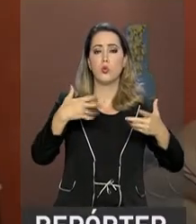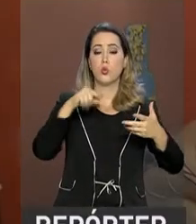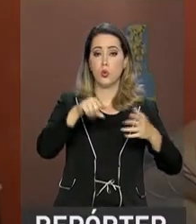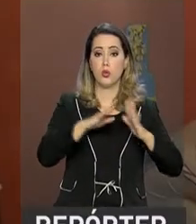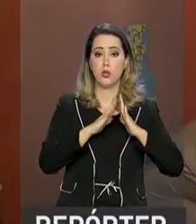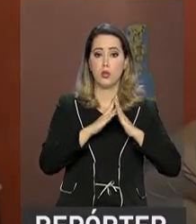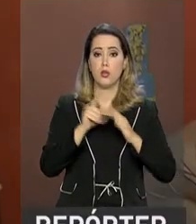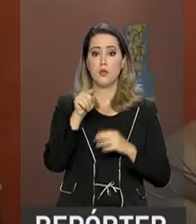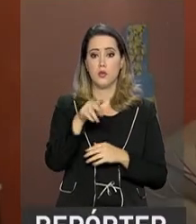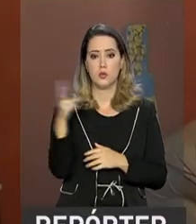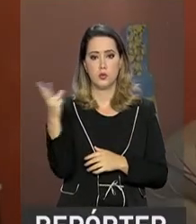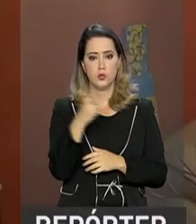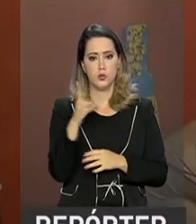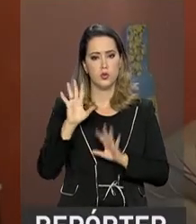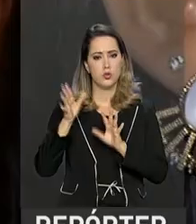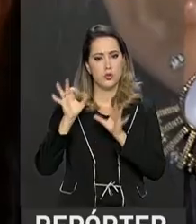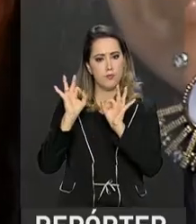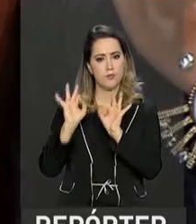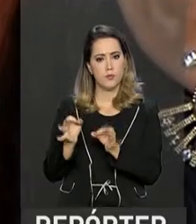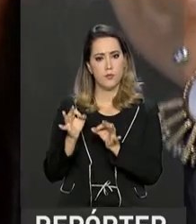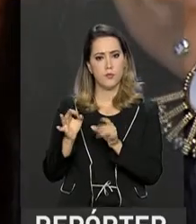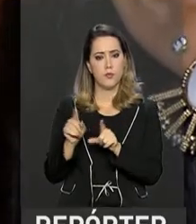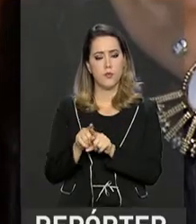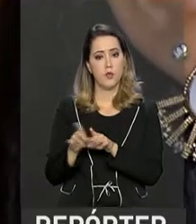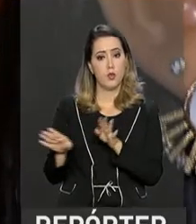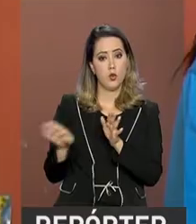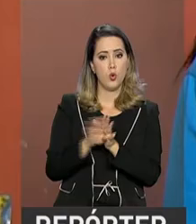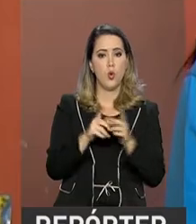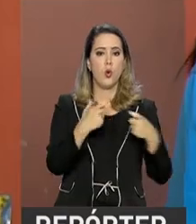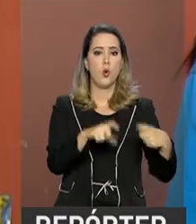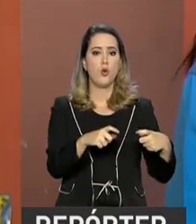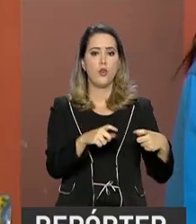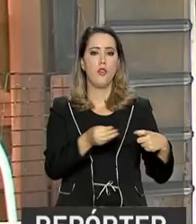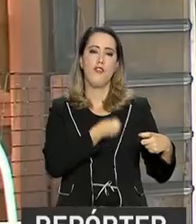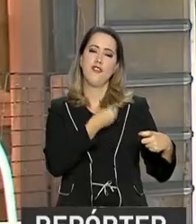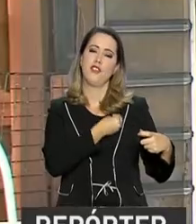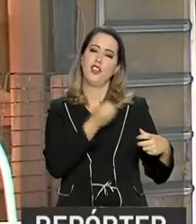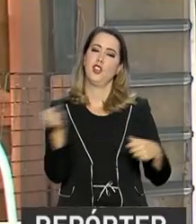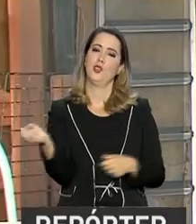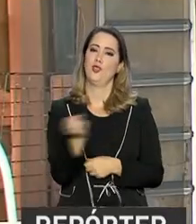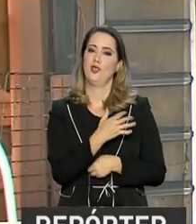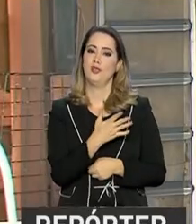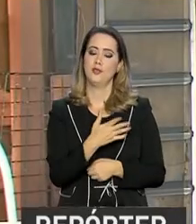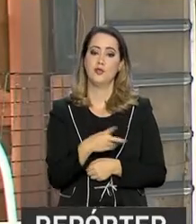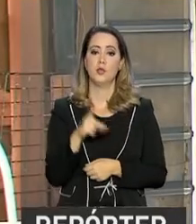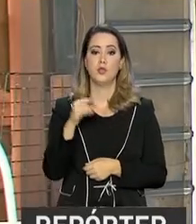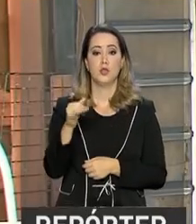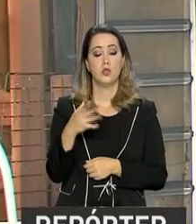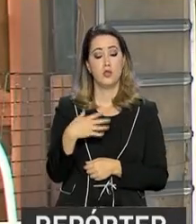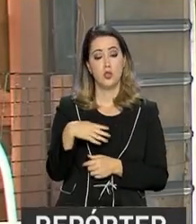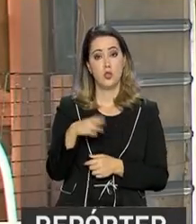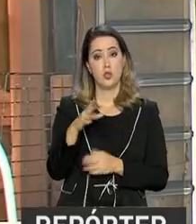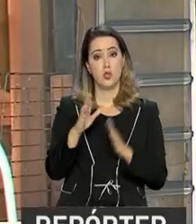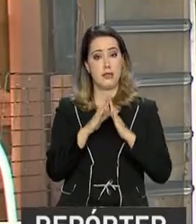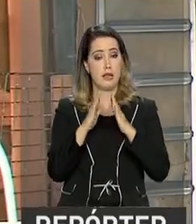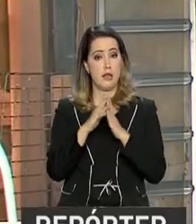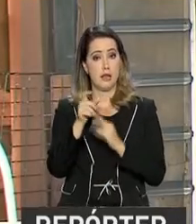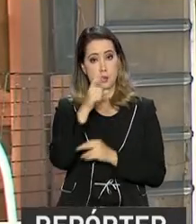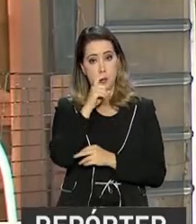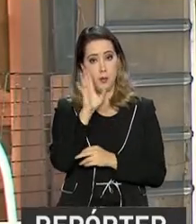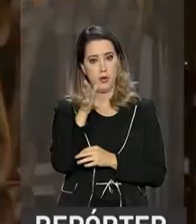filho eduardo já estão com tudo pronto o destino e vida nova os dias na casa do pai já estão